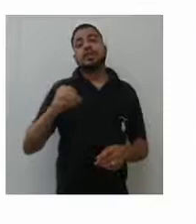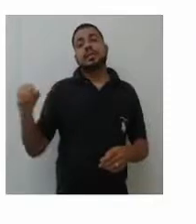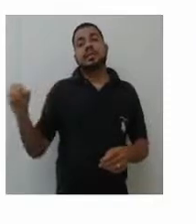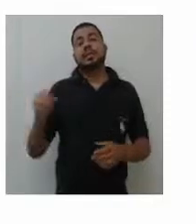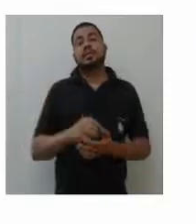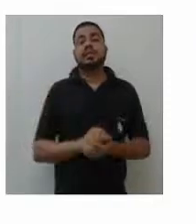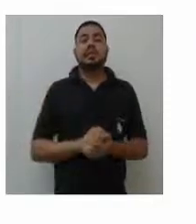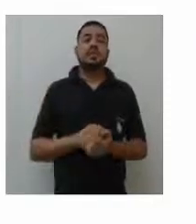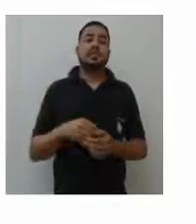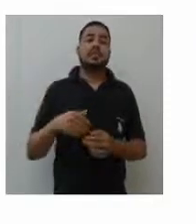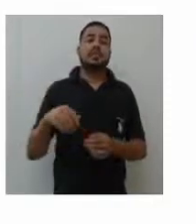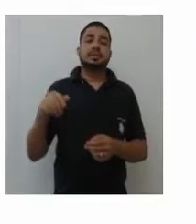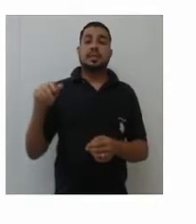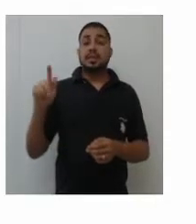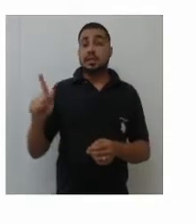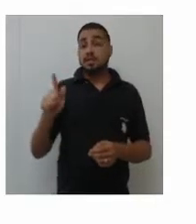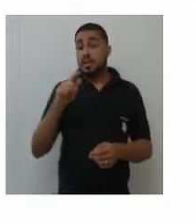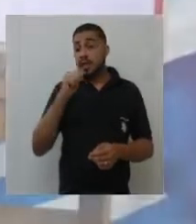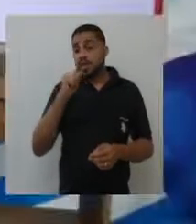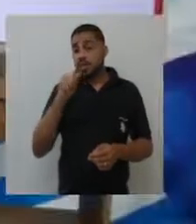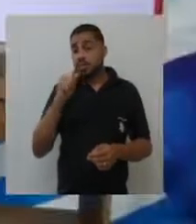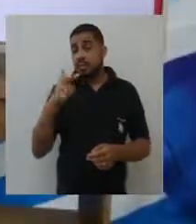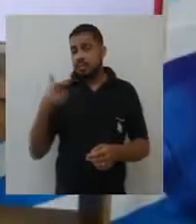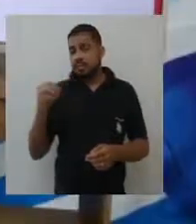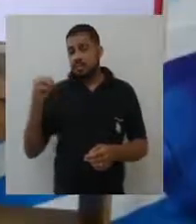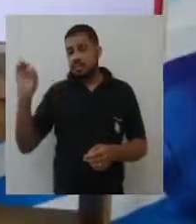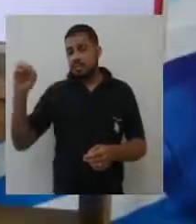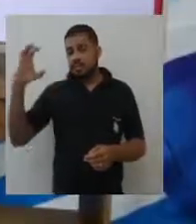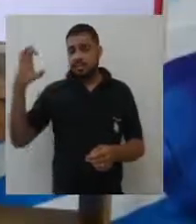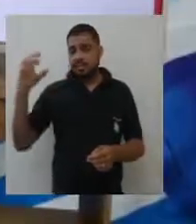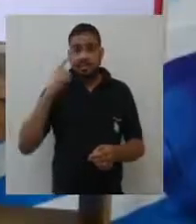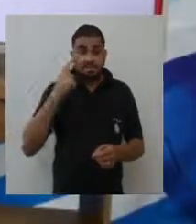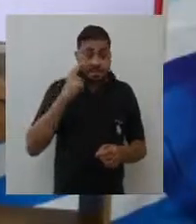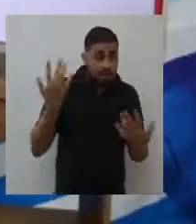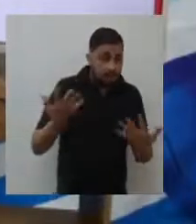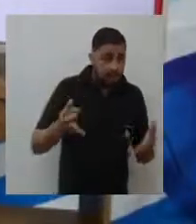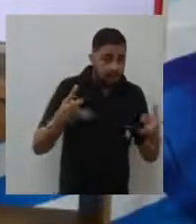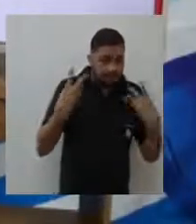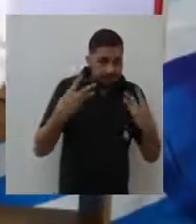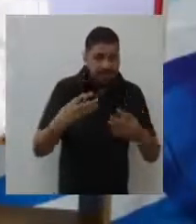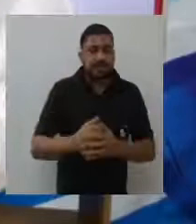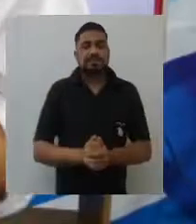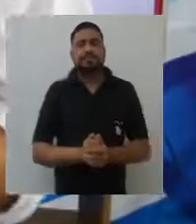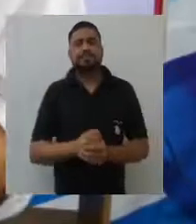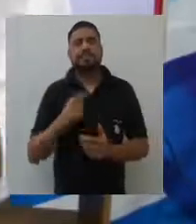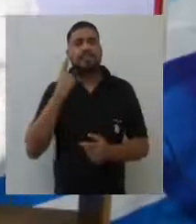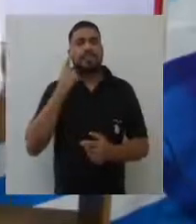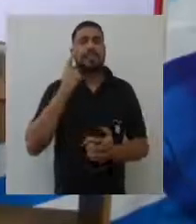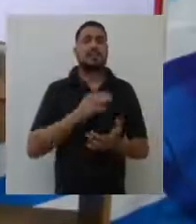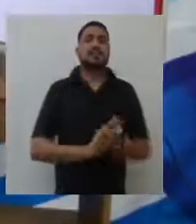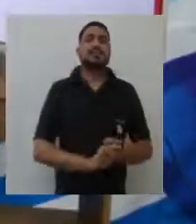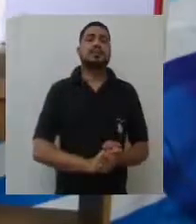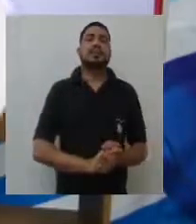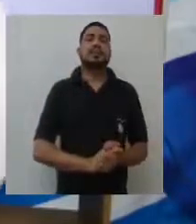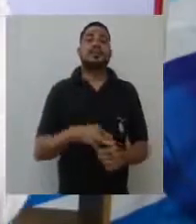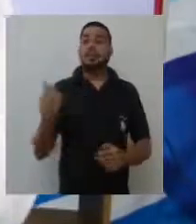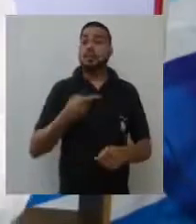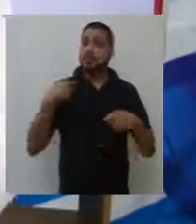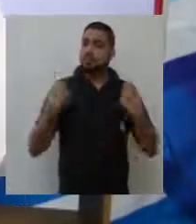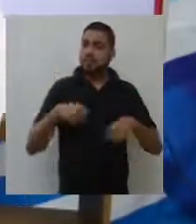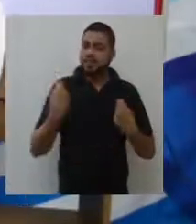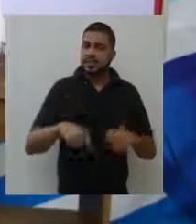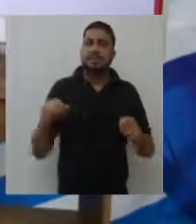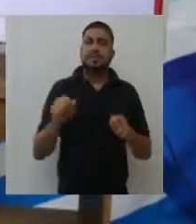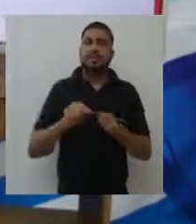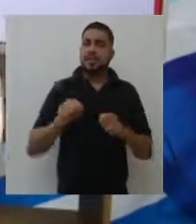água a 20 graus Celsius. Para tudo! Olha para mim, tá? Olha para mim. Veja só, pessoal. Nós precisamos